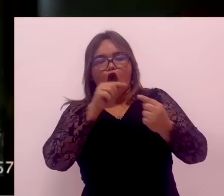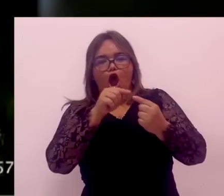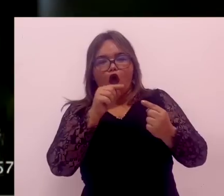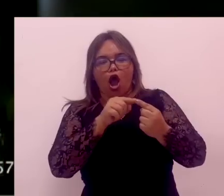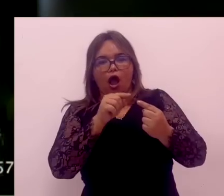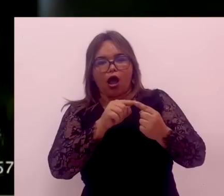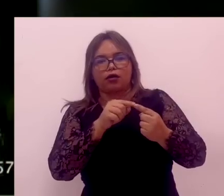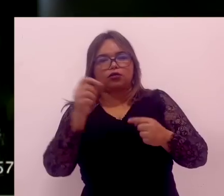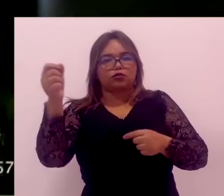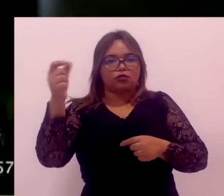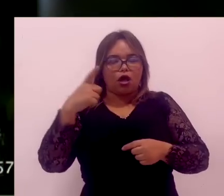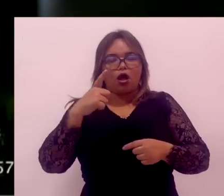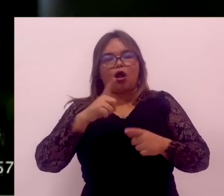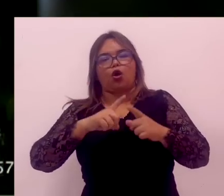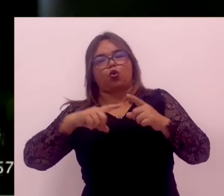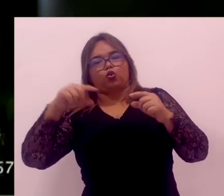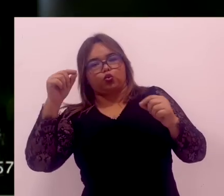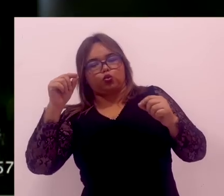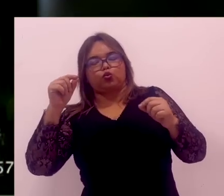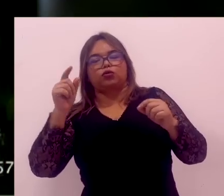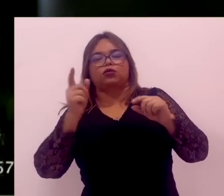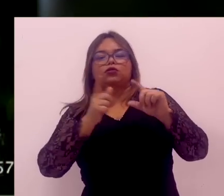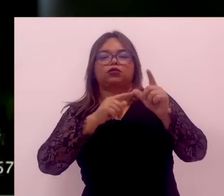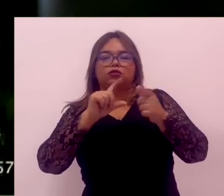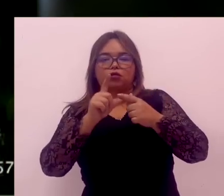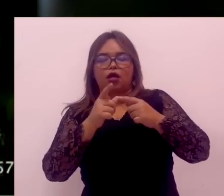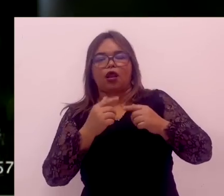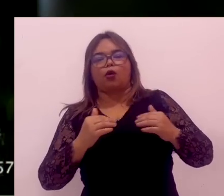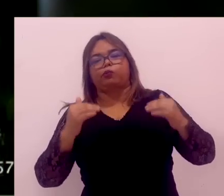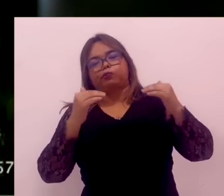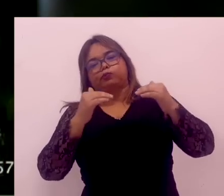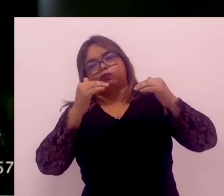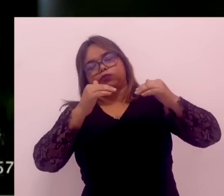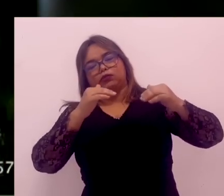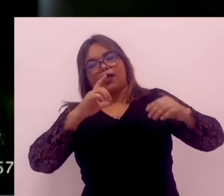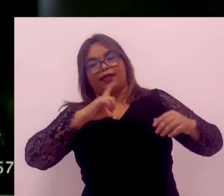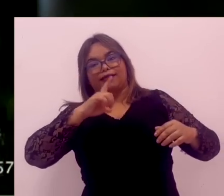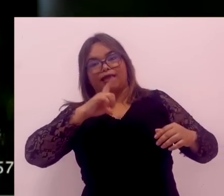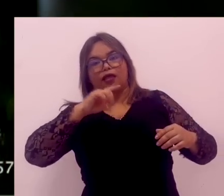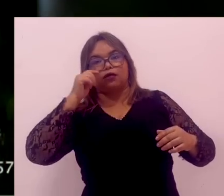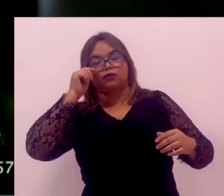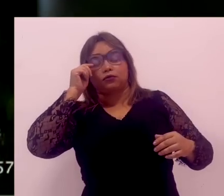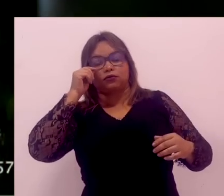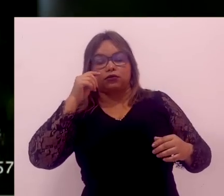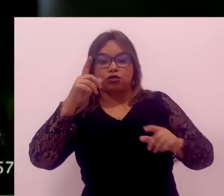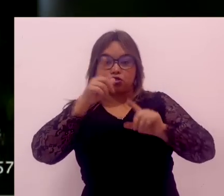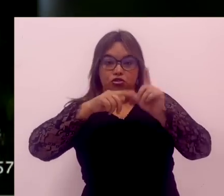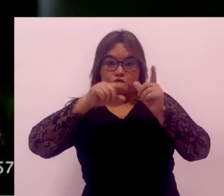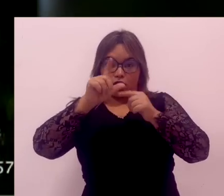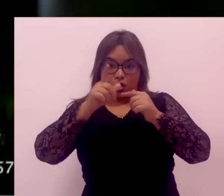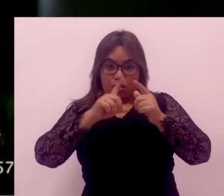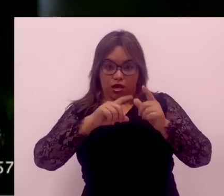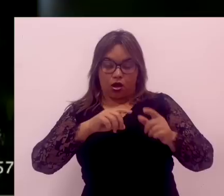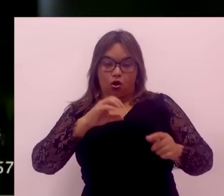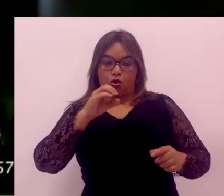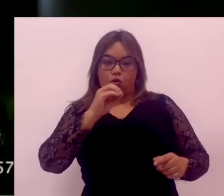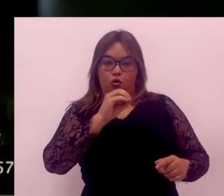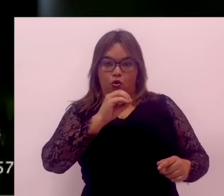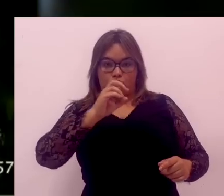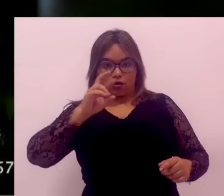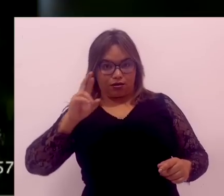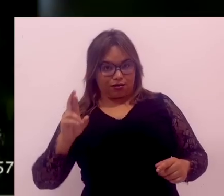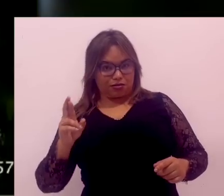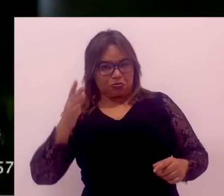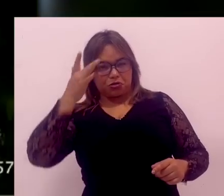e pentagramas. A estrela está no Oriente. E dizem ao não iniciado que se trata da estrela de Belém. Mas há